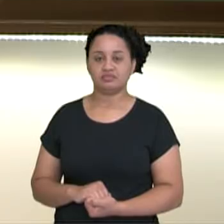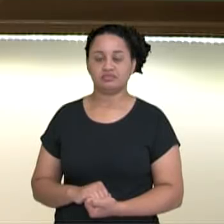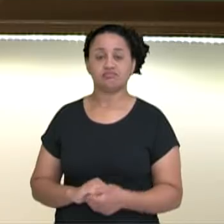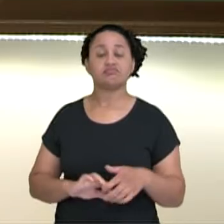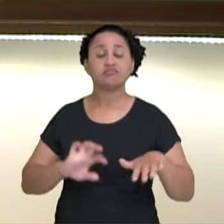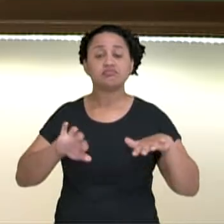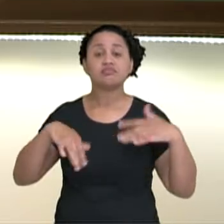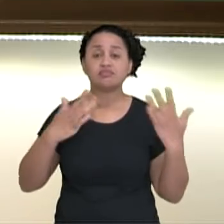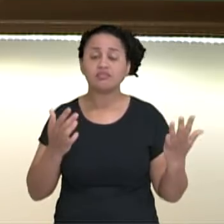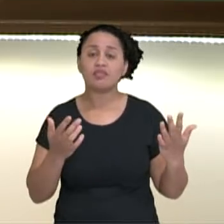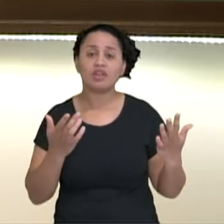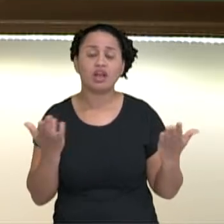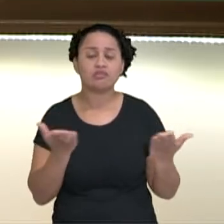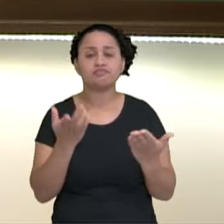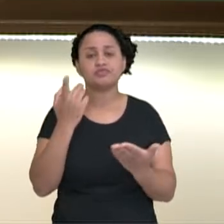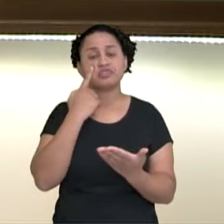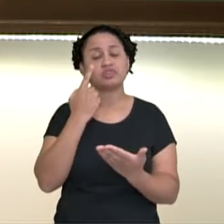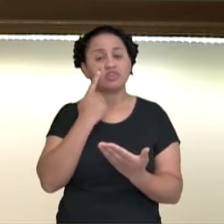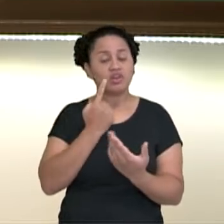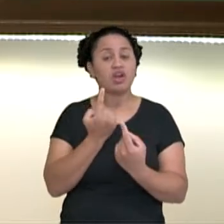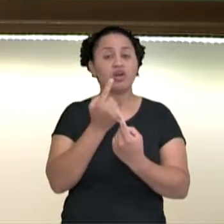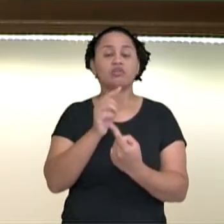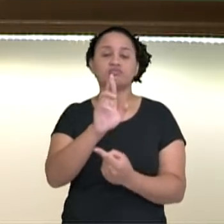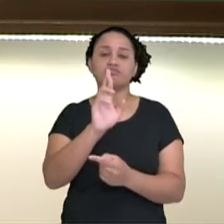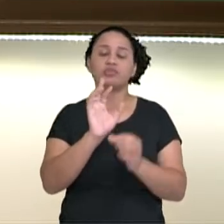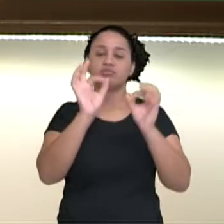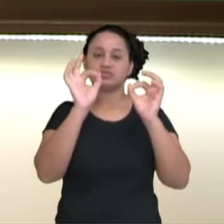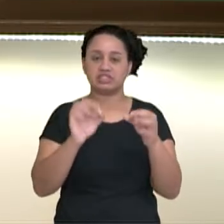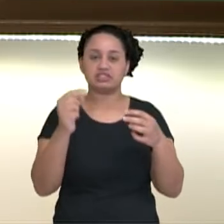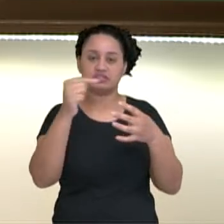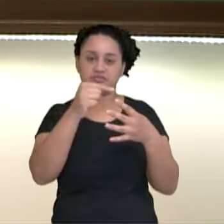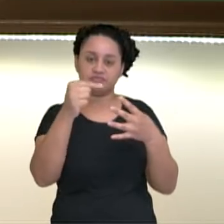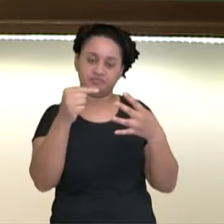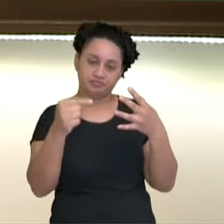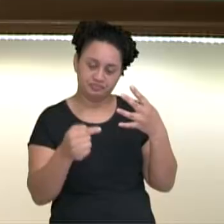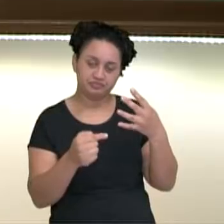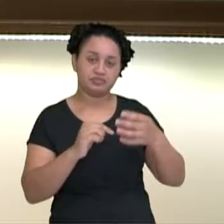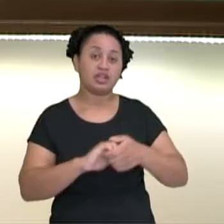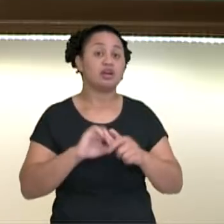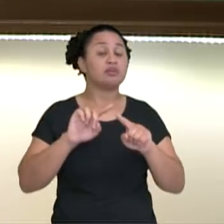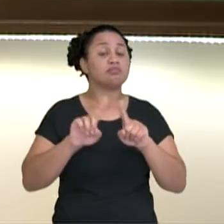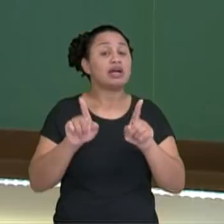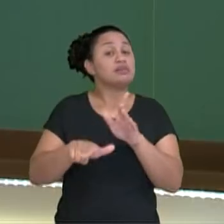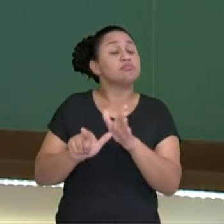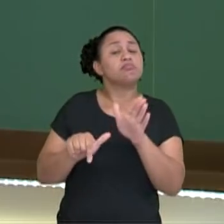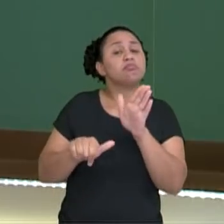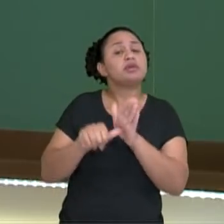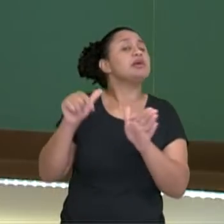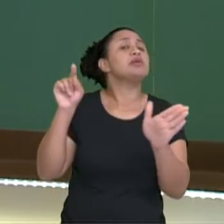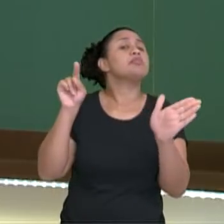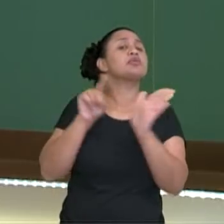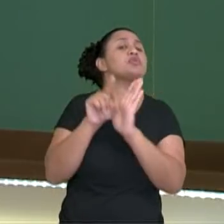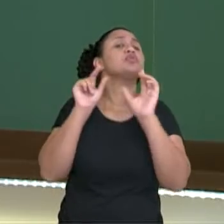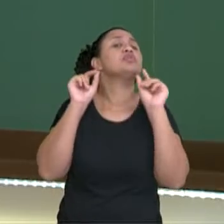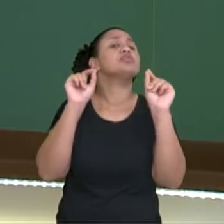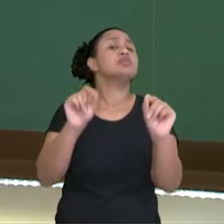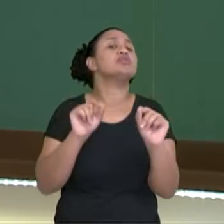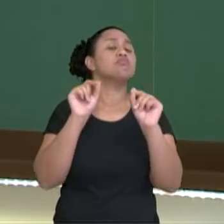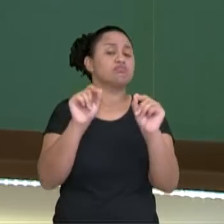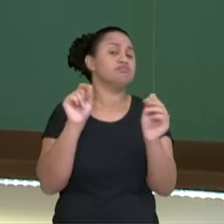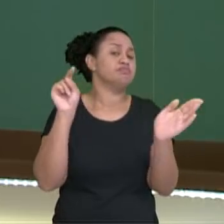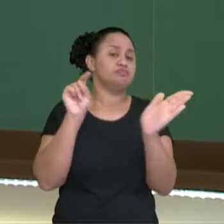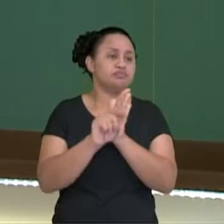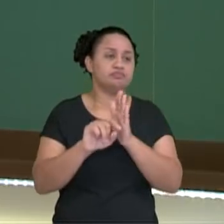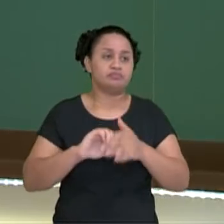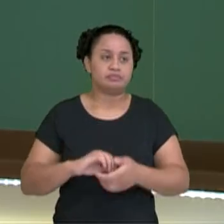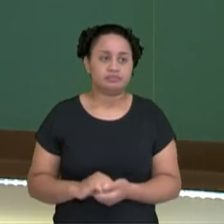E aí, pessoal, vamos ver qual é a resposta correta do nosso quiz, mas antes a gente vai ler, né? Vamos ver o que estava se pedindo